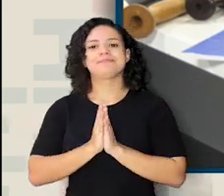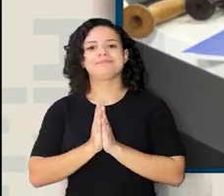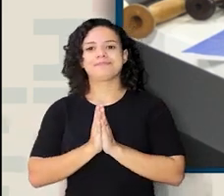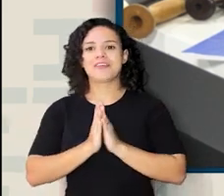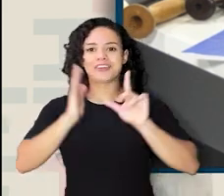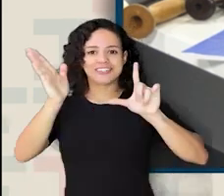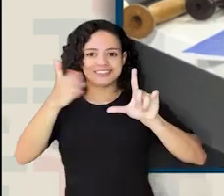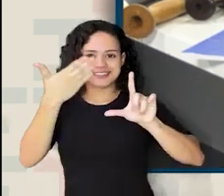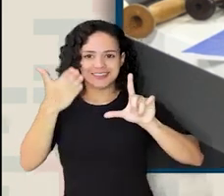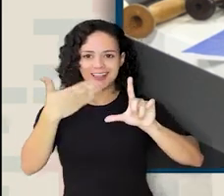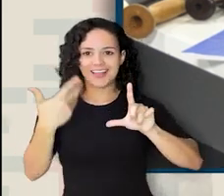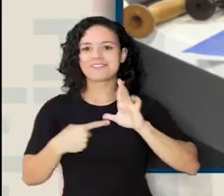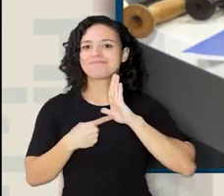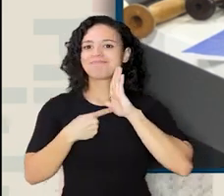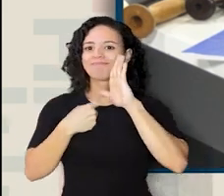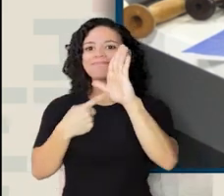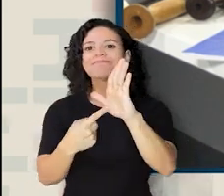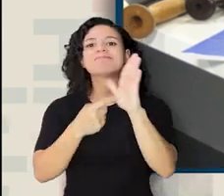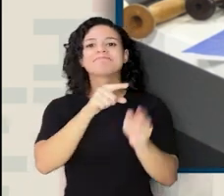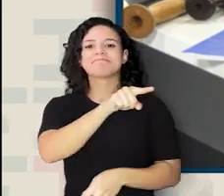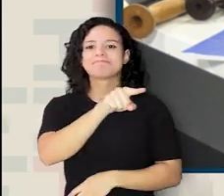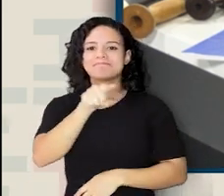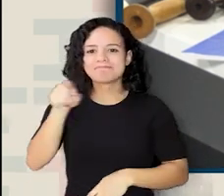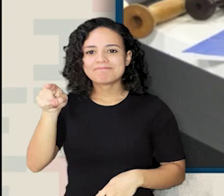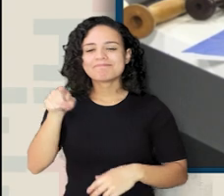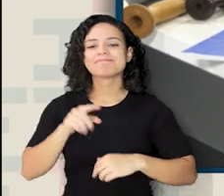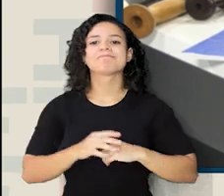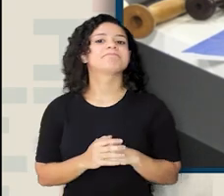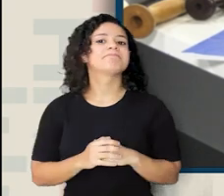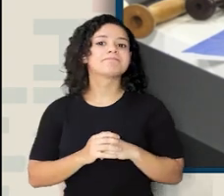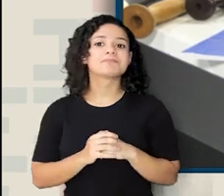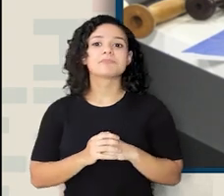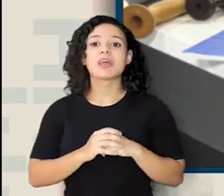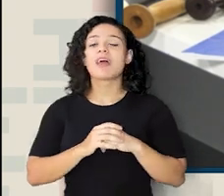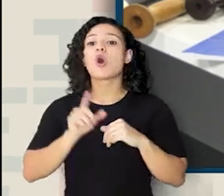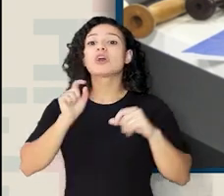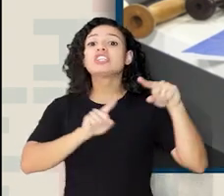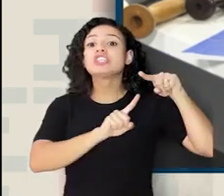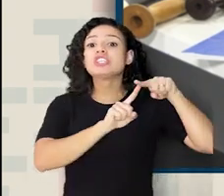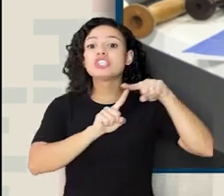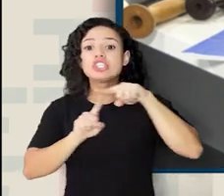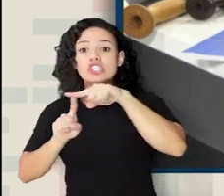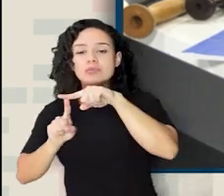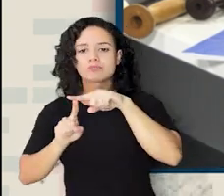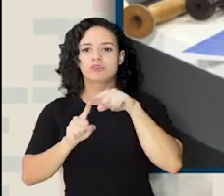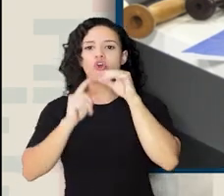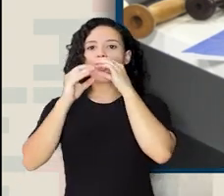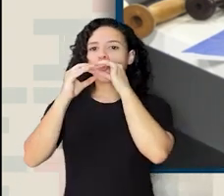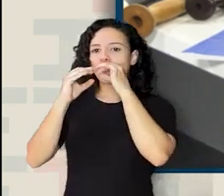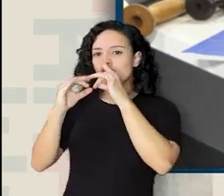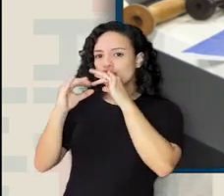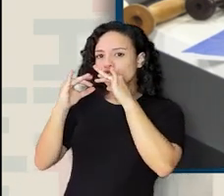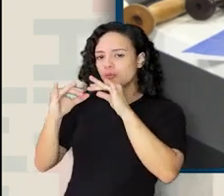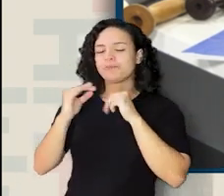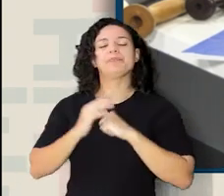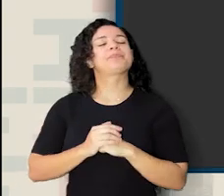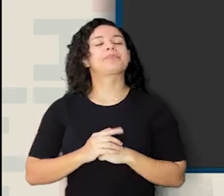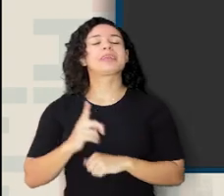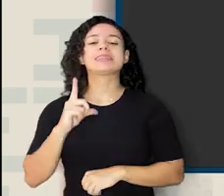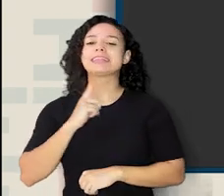Agora sim, vou voltar para o slide e mostrar para vocês um pouco da família das flautas,